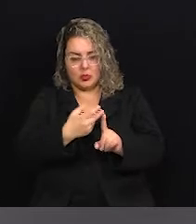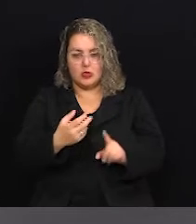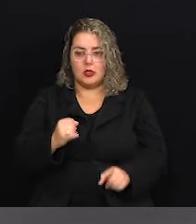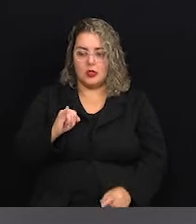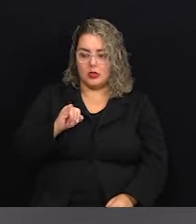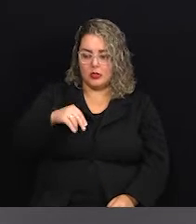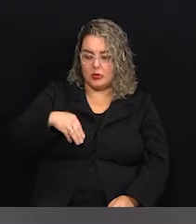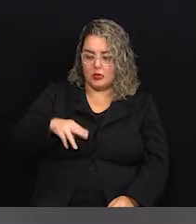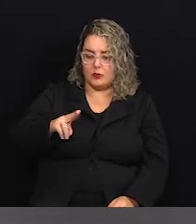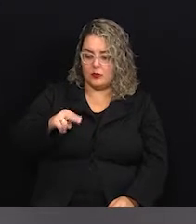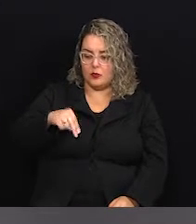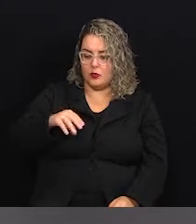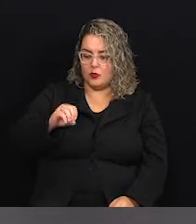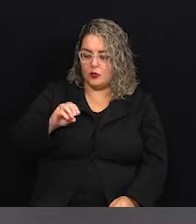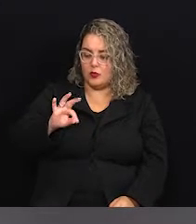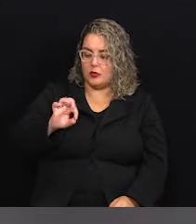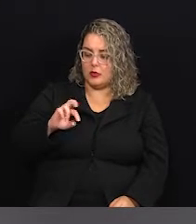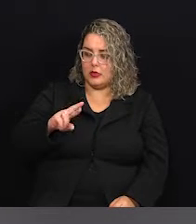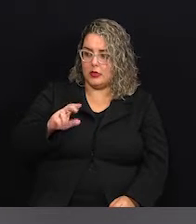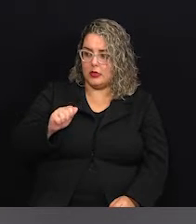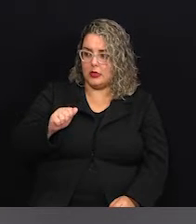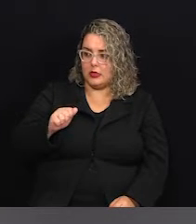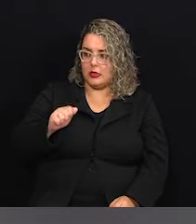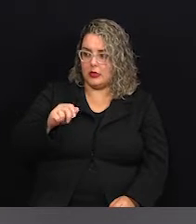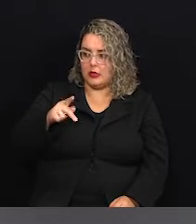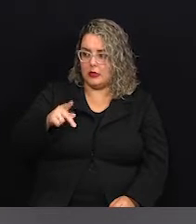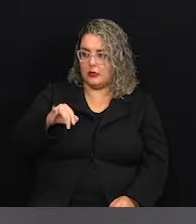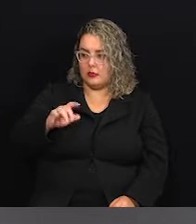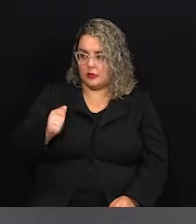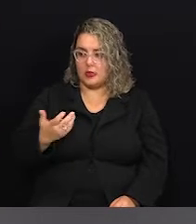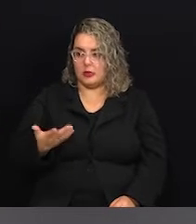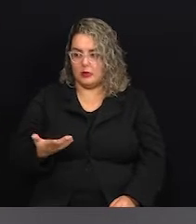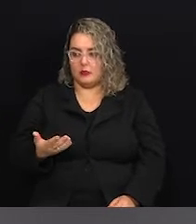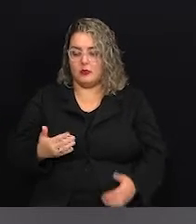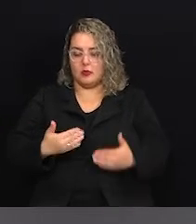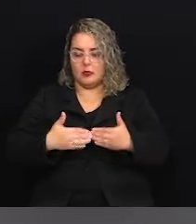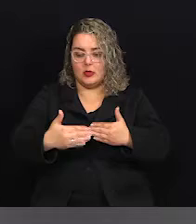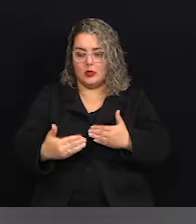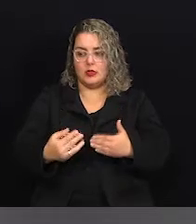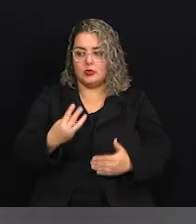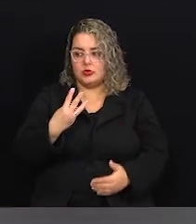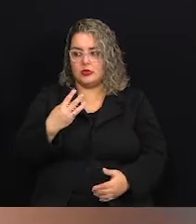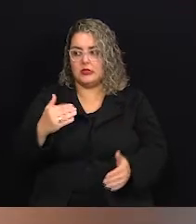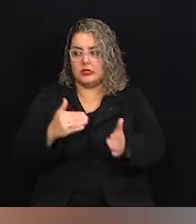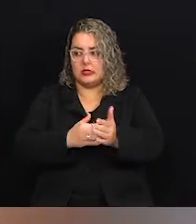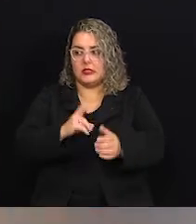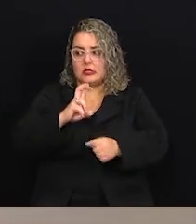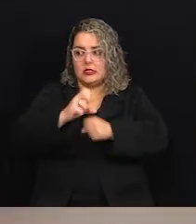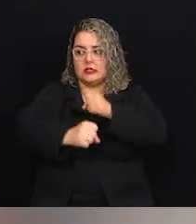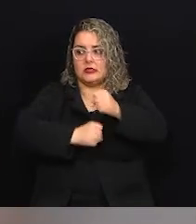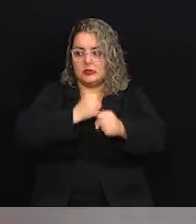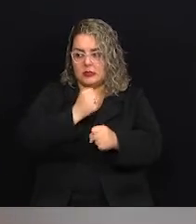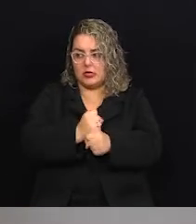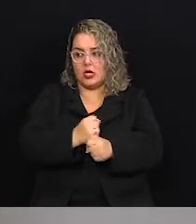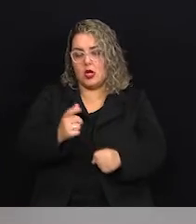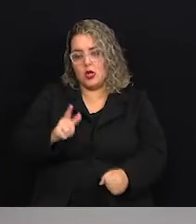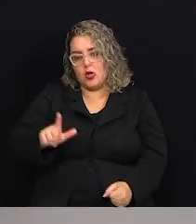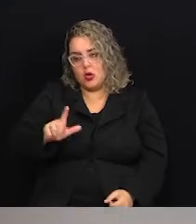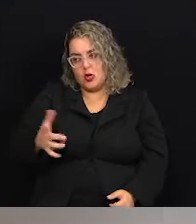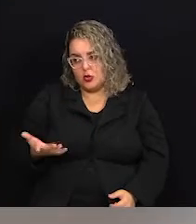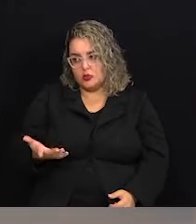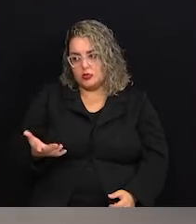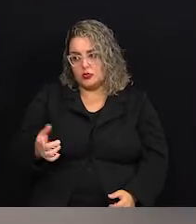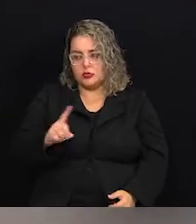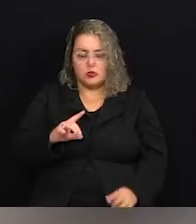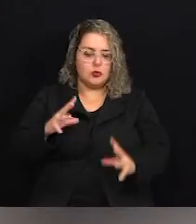vacinas, que é a imunoterapia, que pode, depois de. Esse tratamento é longo prazo, 3 a 5 anos, e obviamente não é